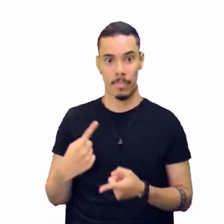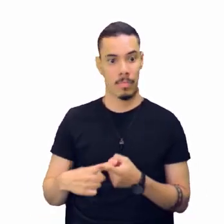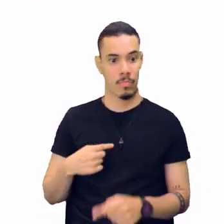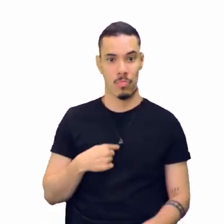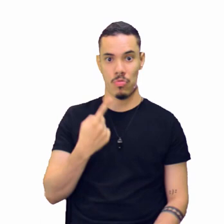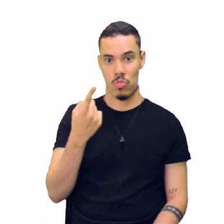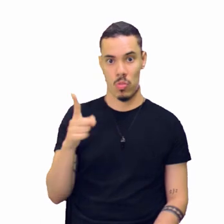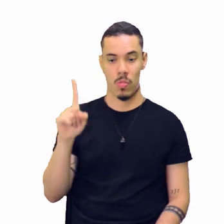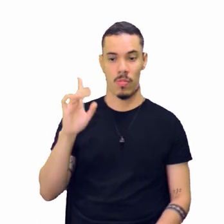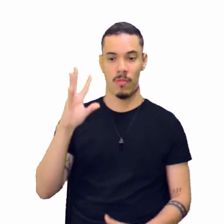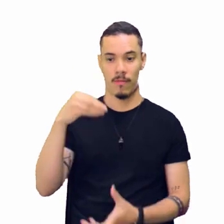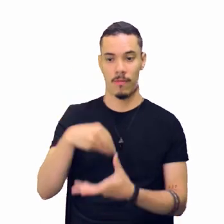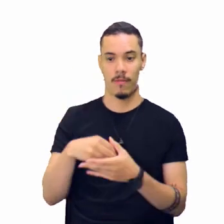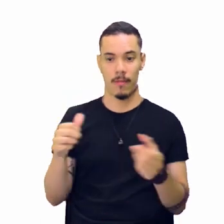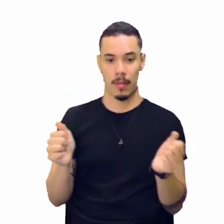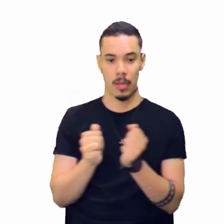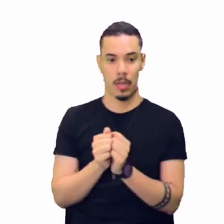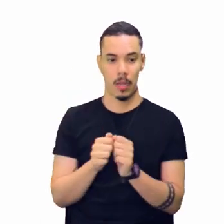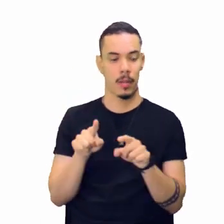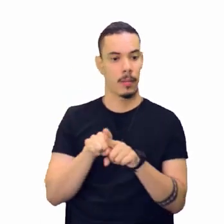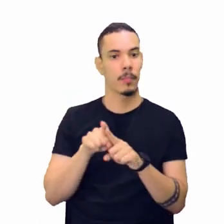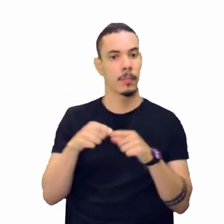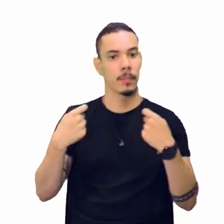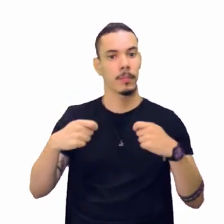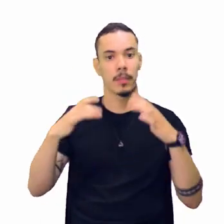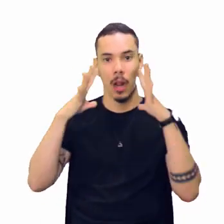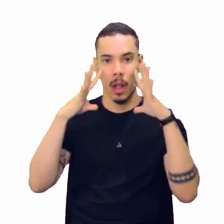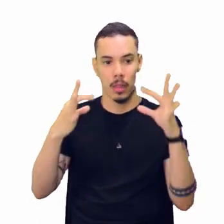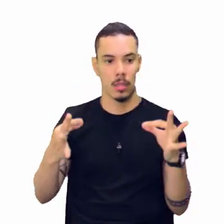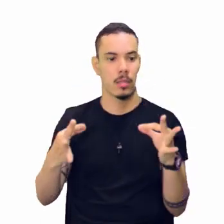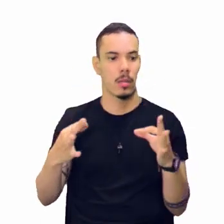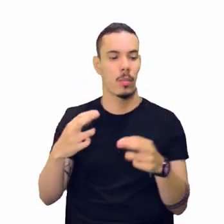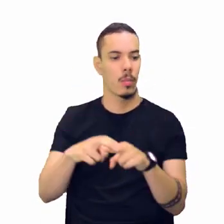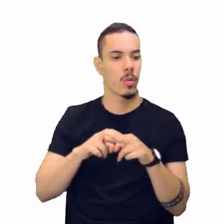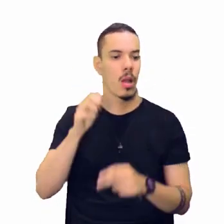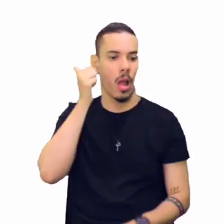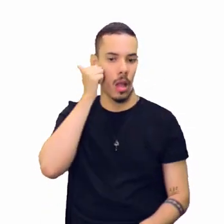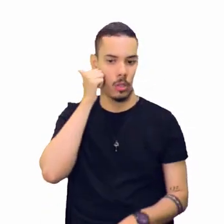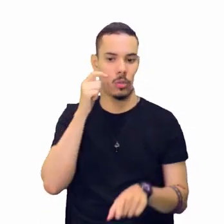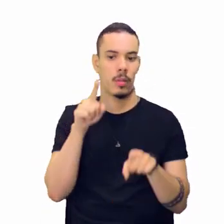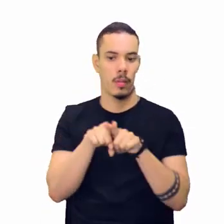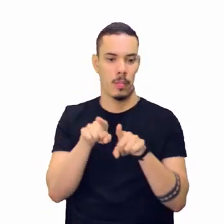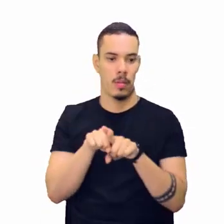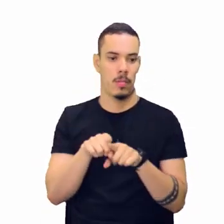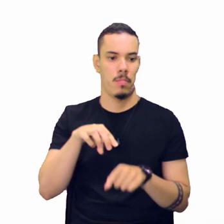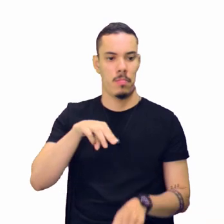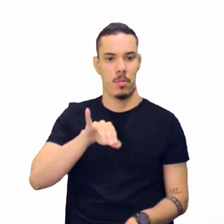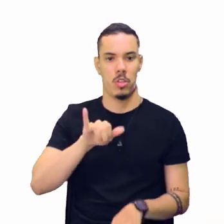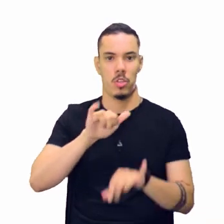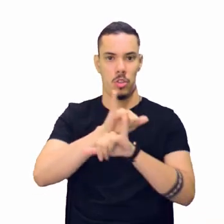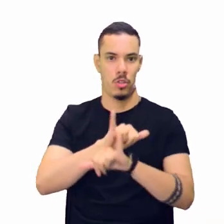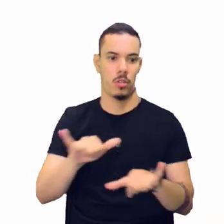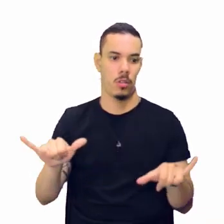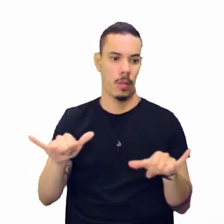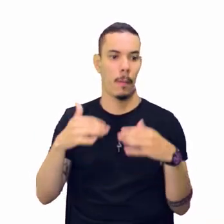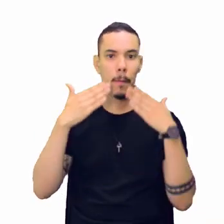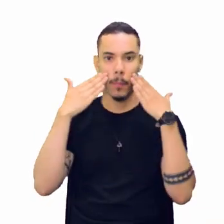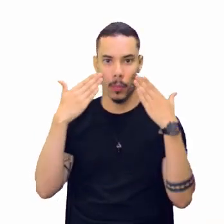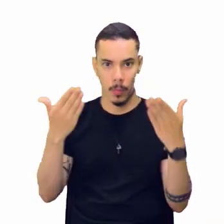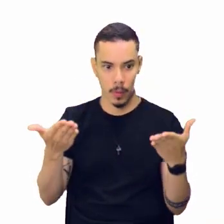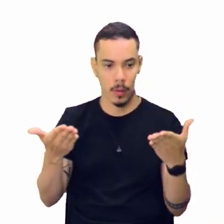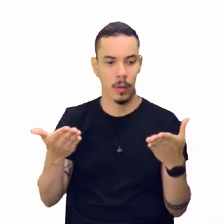Última, penúltima e antepenúltima. Então, aí rádio, paroxítona, mídia, paroxítona.